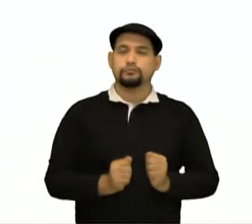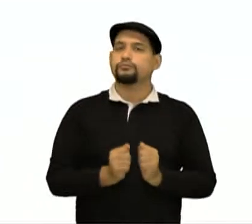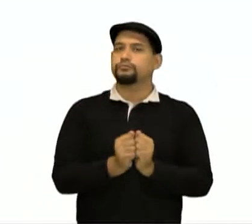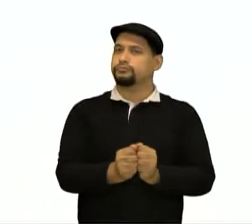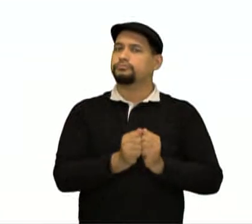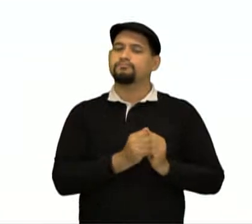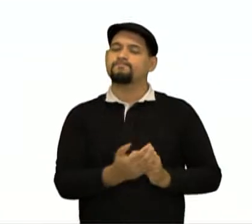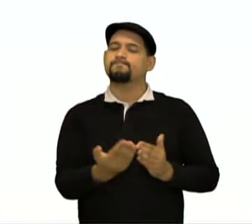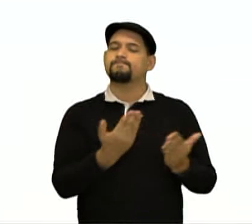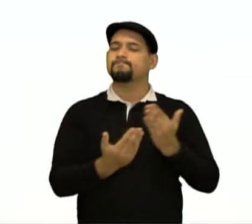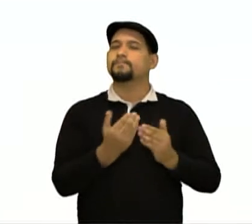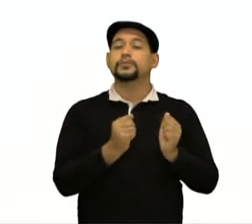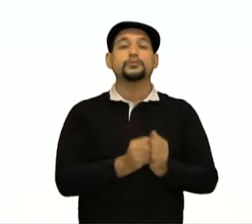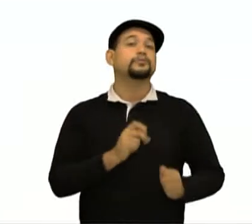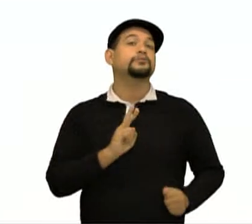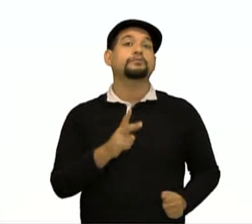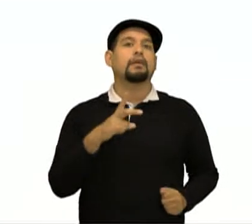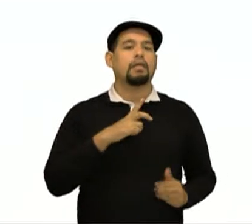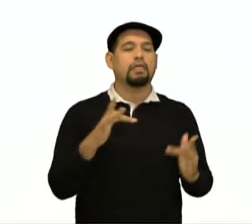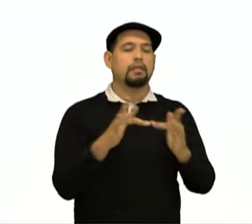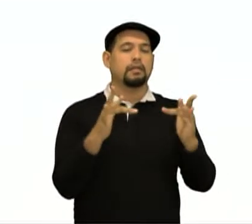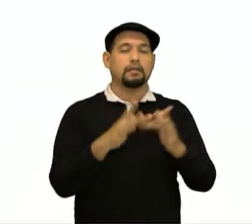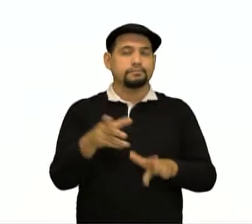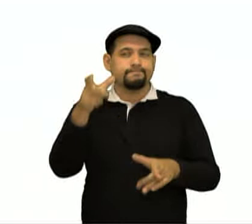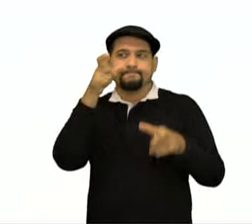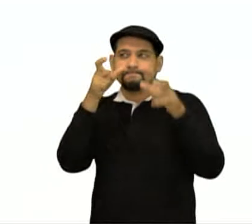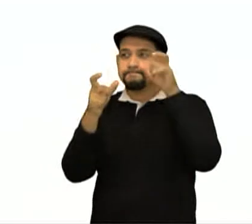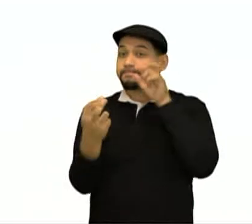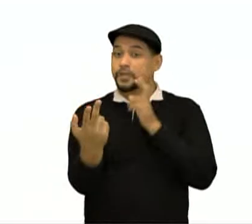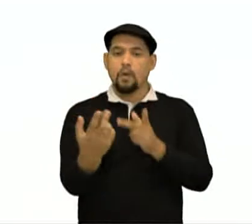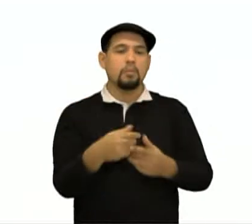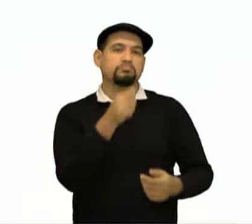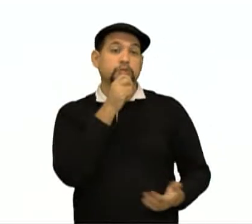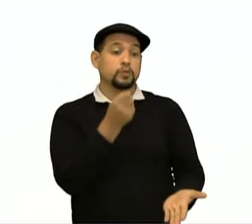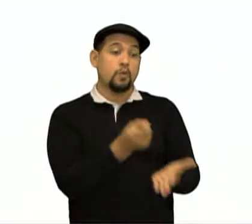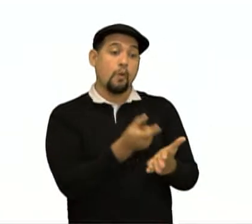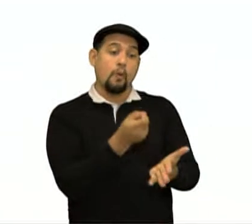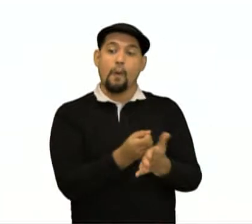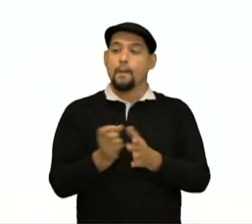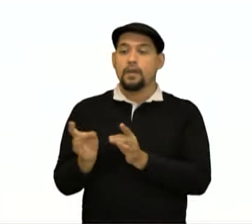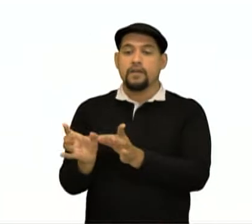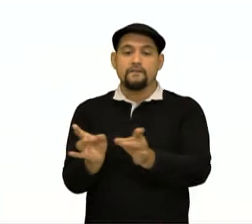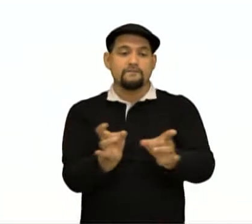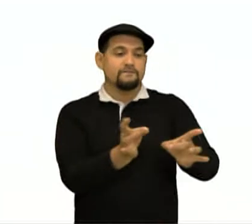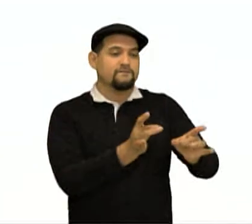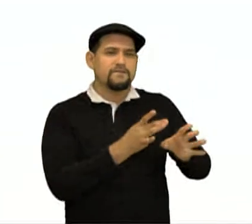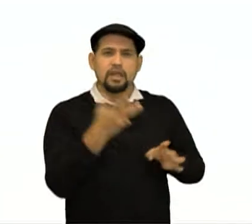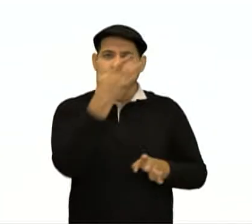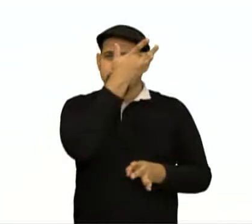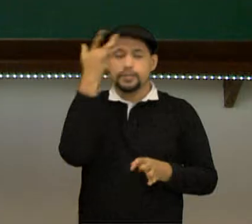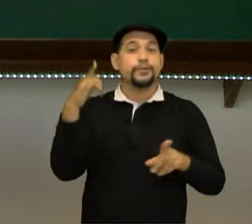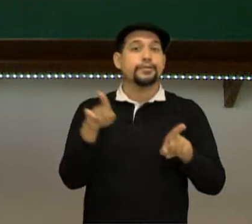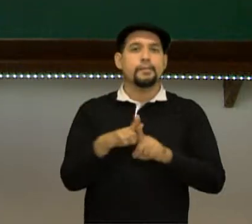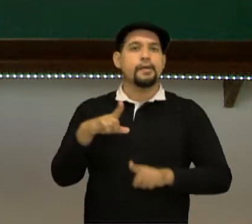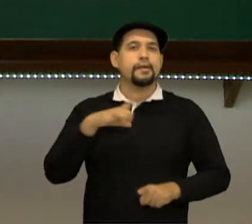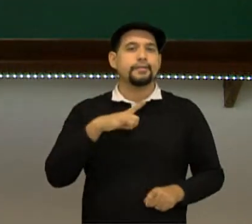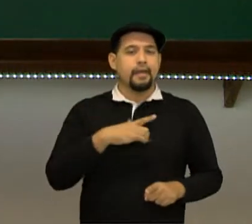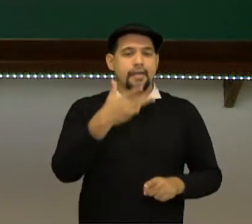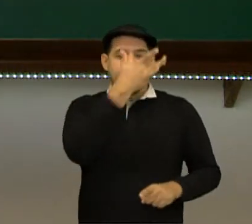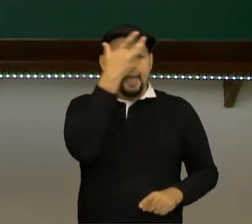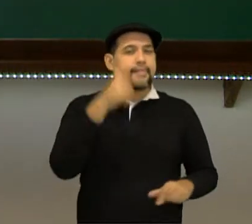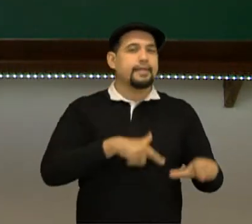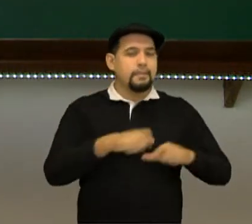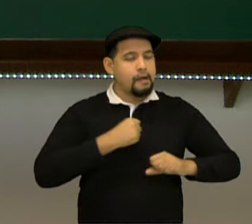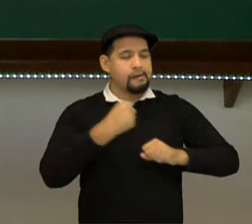Associados sempre com interesses em comum compra venda Associação de pessoas no que diz respeito à mão de